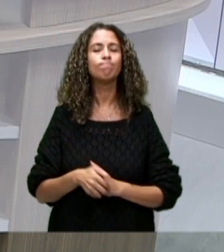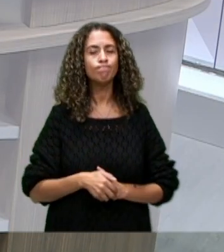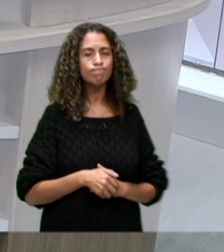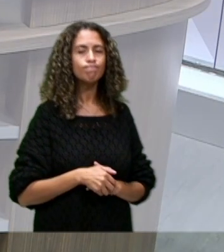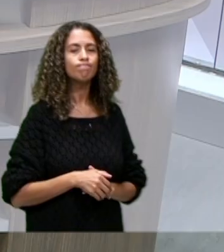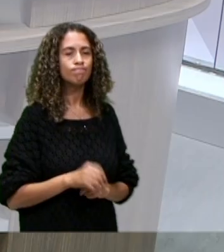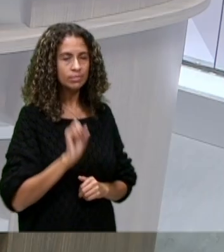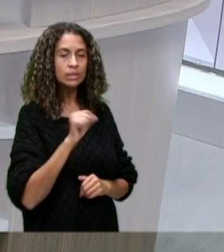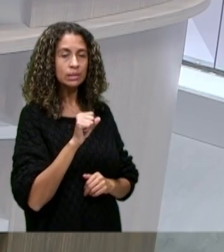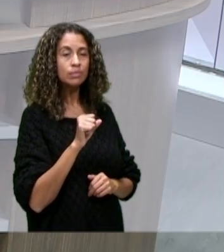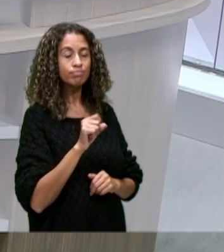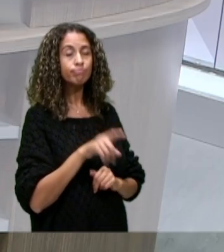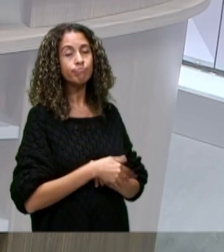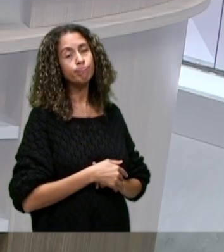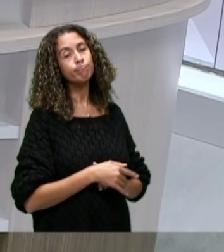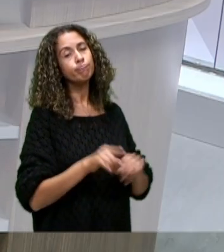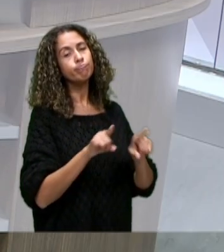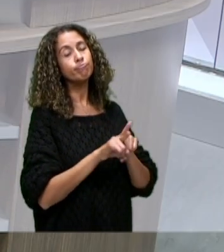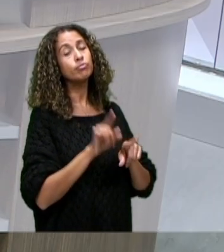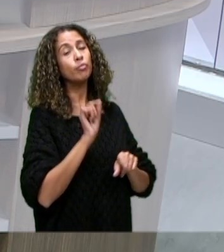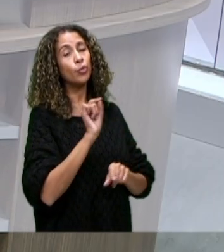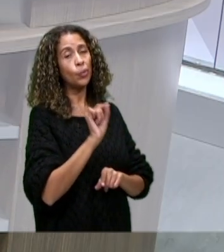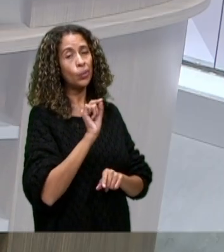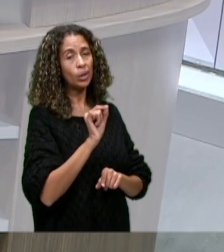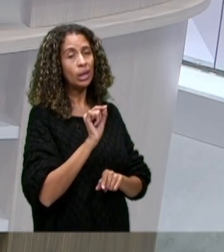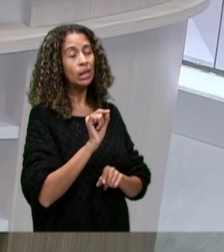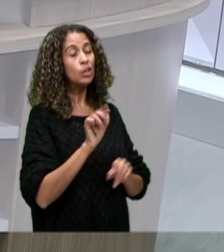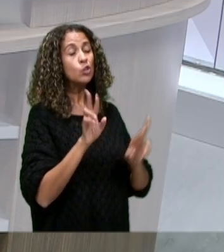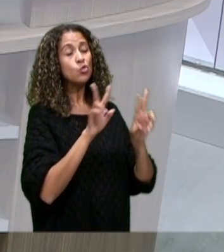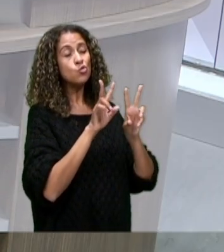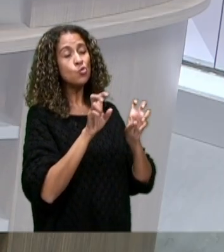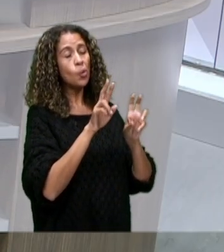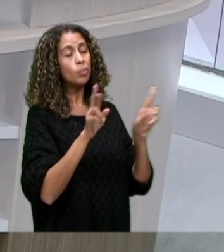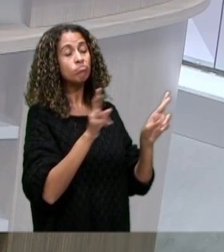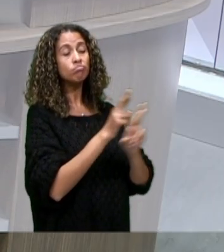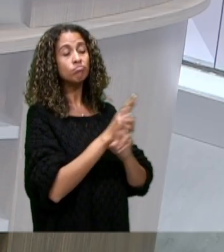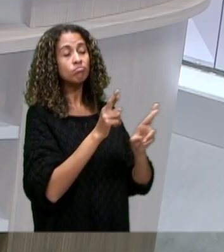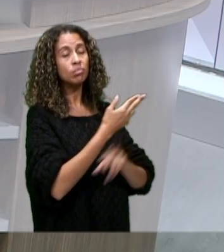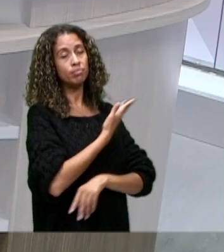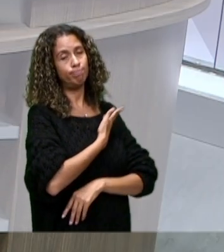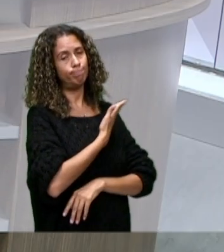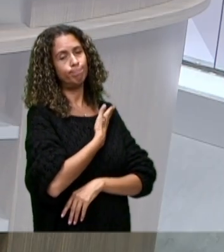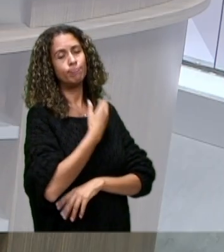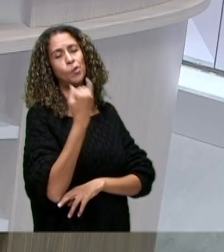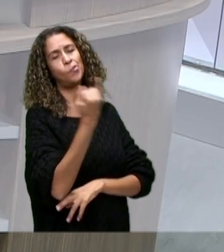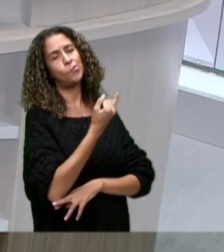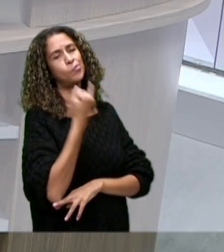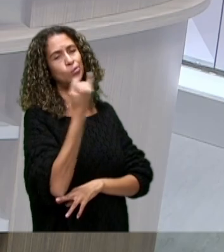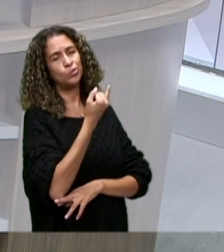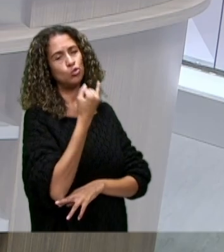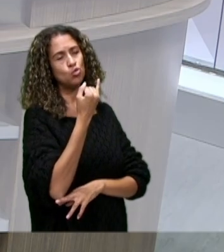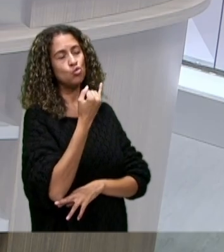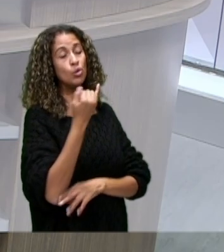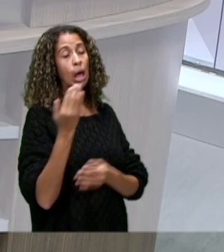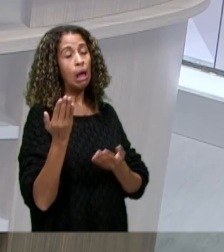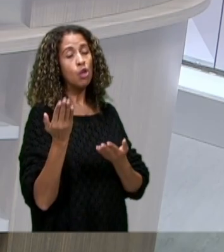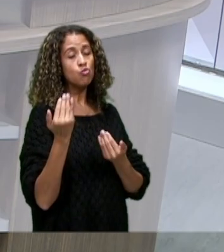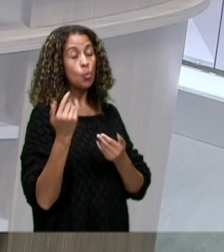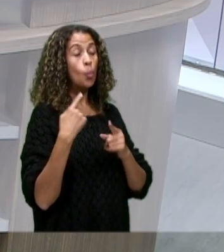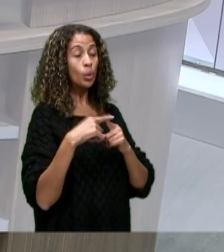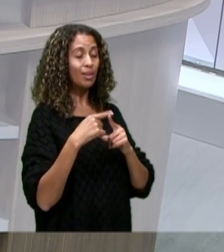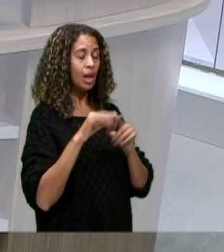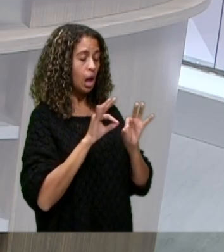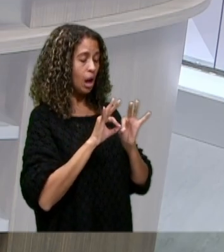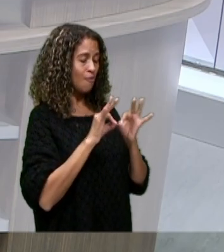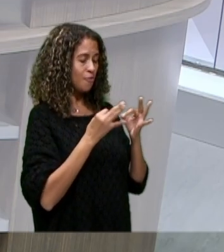aí, uma dessas constâncias, assim, é a questão das relações de amizade, né? Sim. Que são muito importantes para quando você está deixando o núcleo